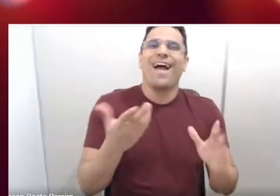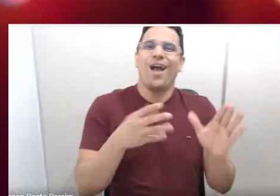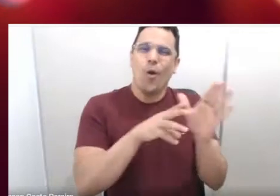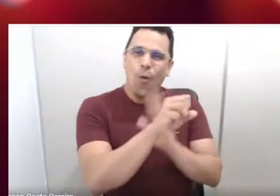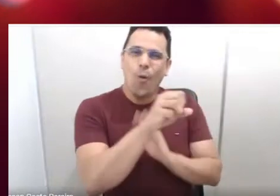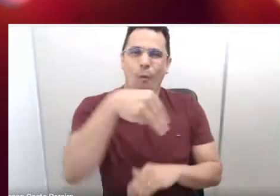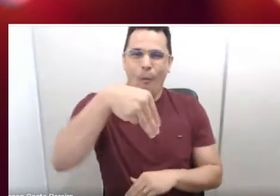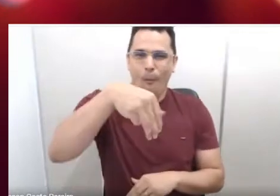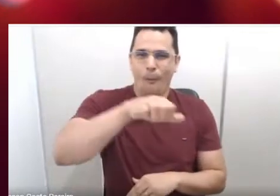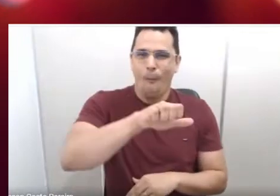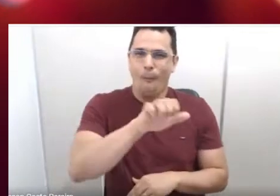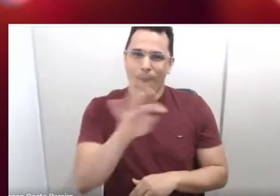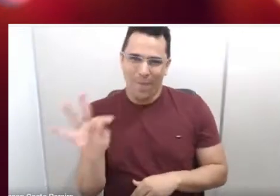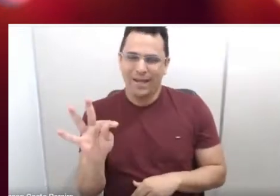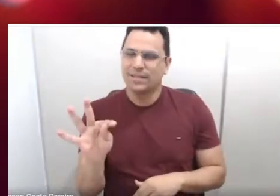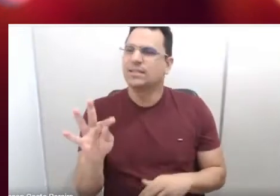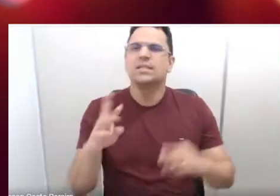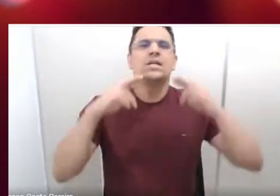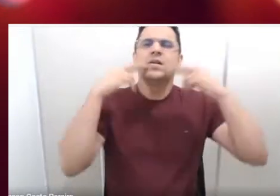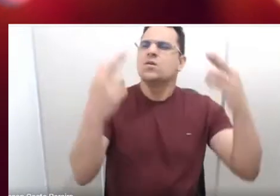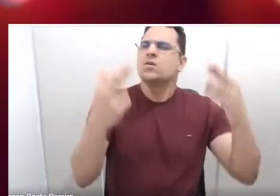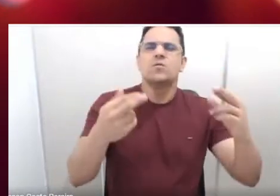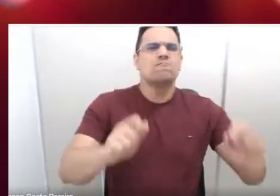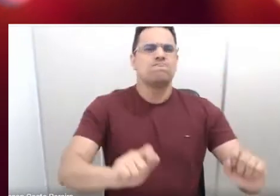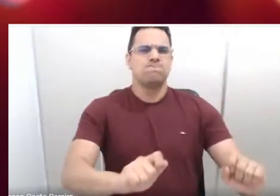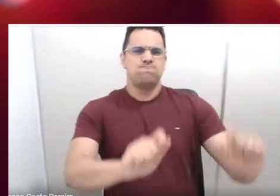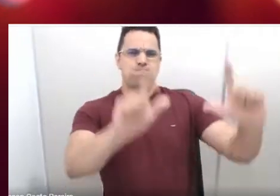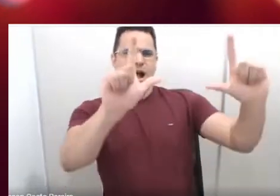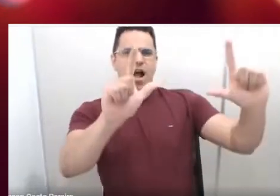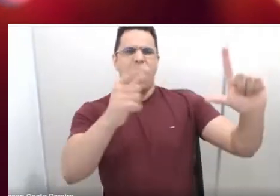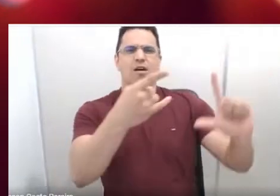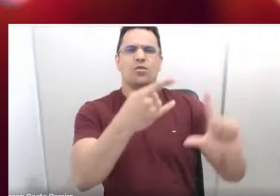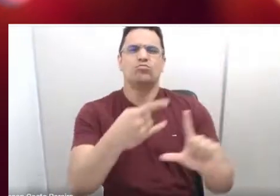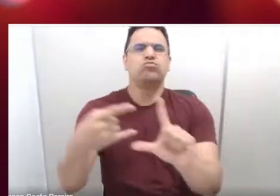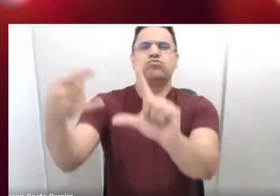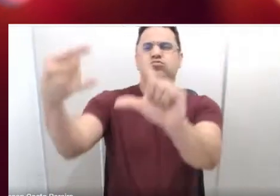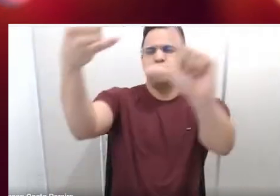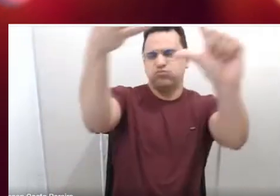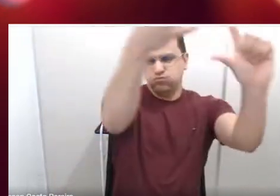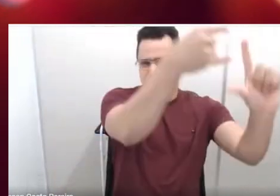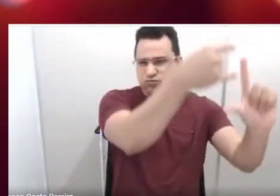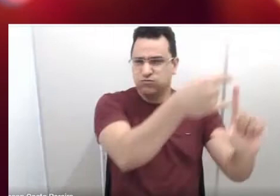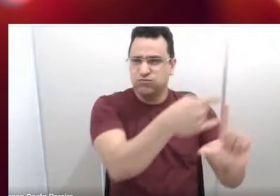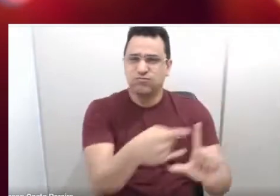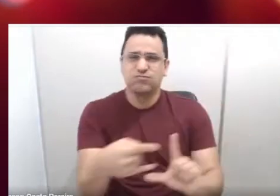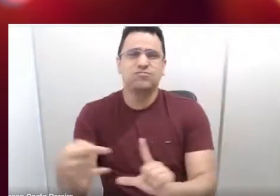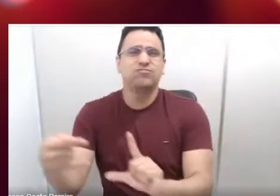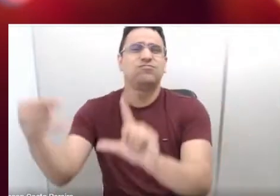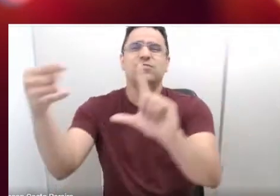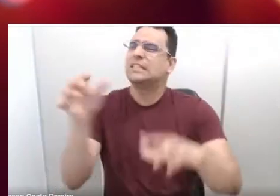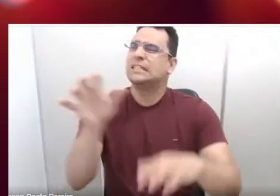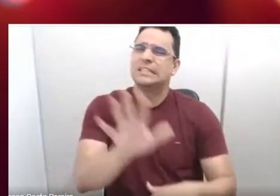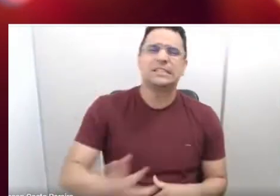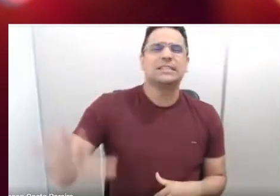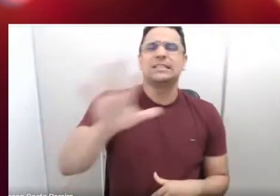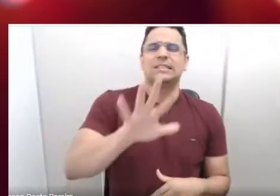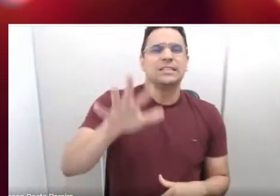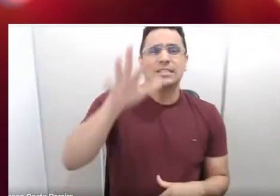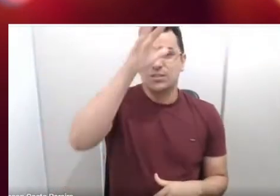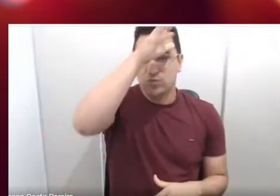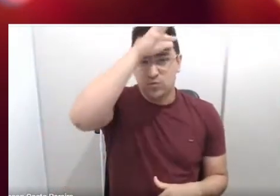uma confusão, e eu via todo mundo, e era centro acadêmico, representante de colegiado, e do estado inteiro, né? A galera